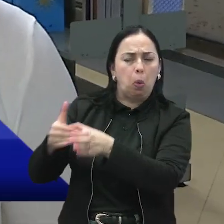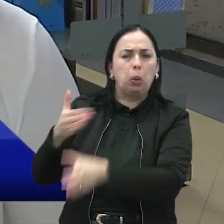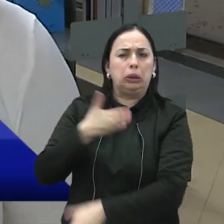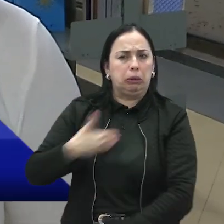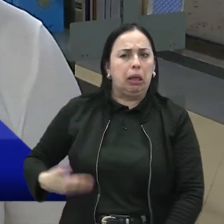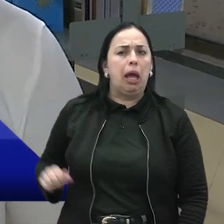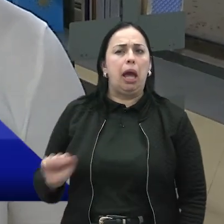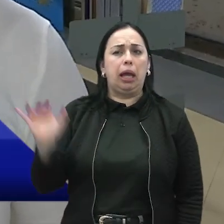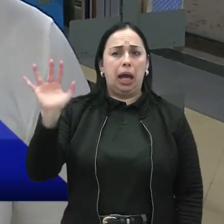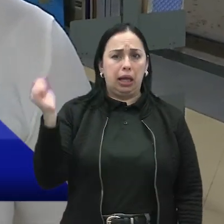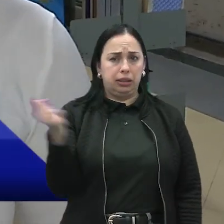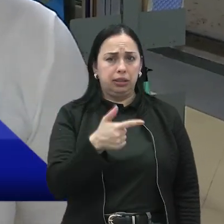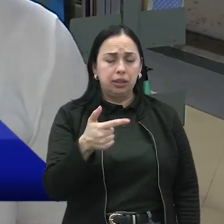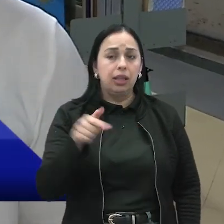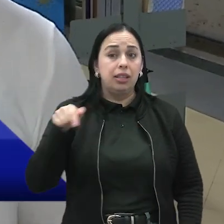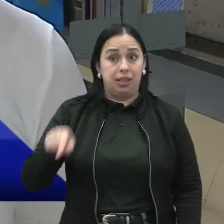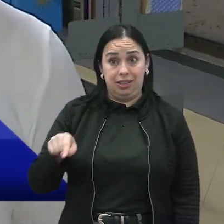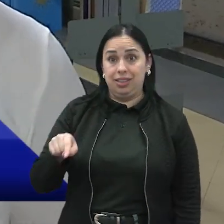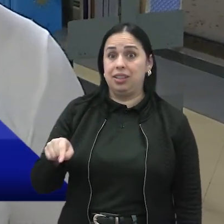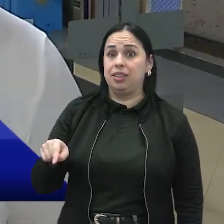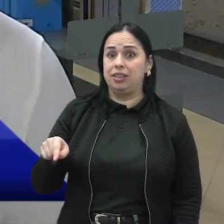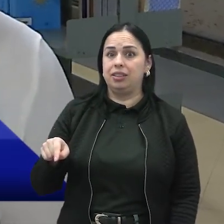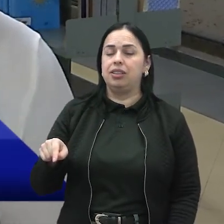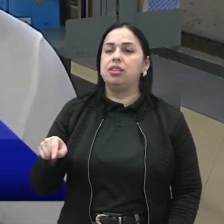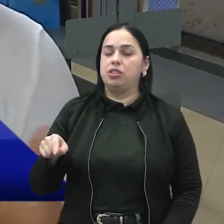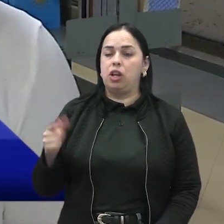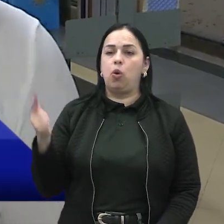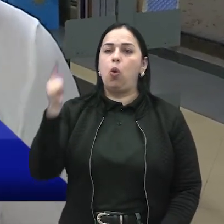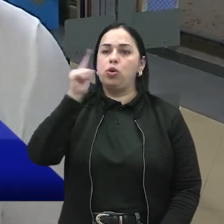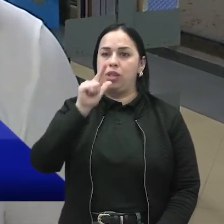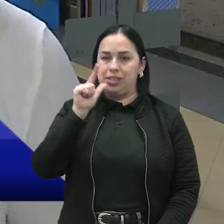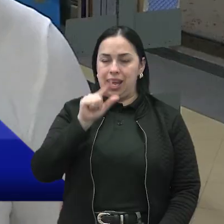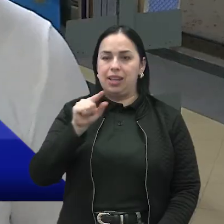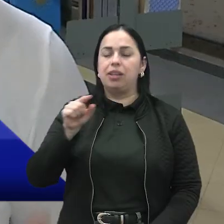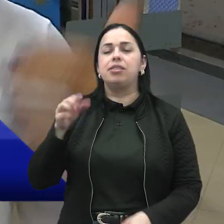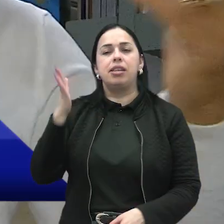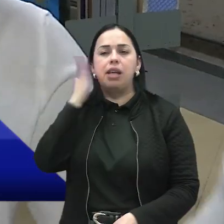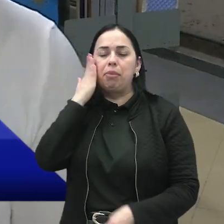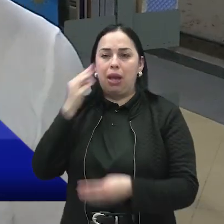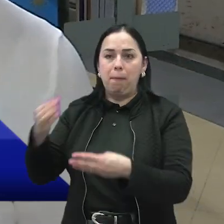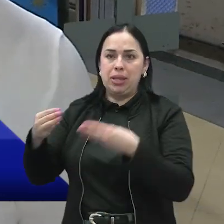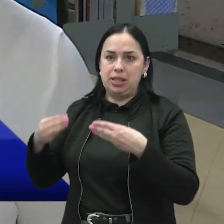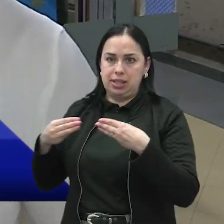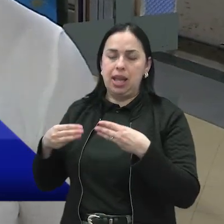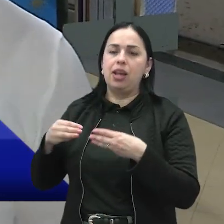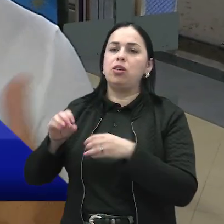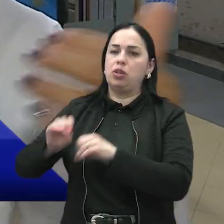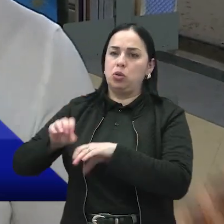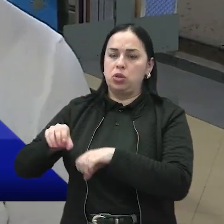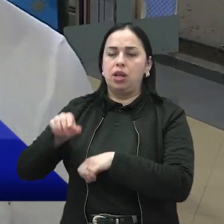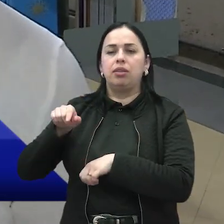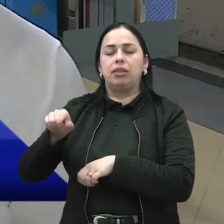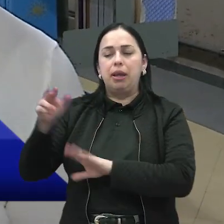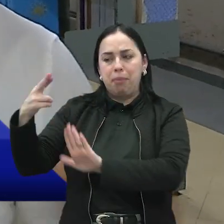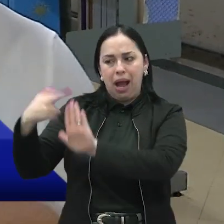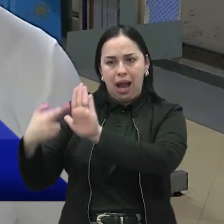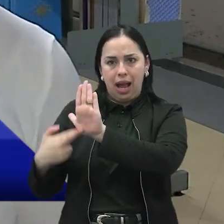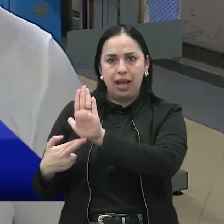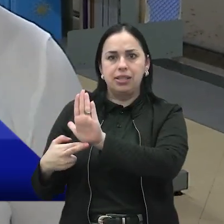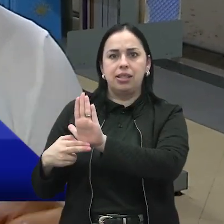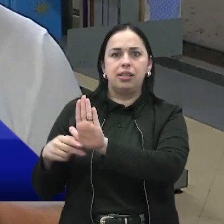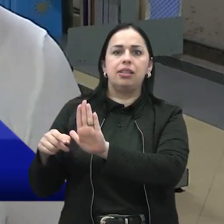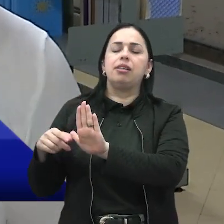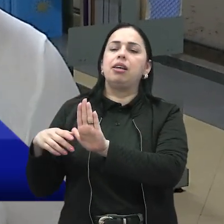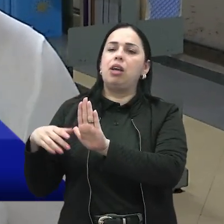está fazendo concurso. E outra coisa, o concurso você eleva a qualidade, porque é feito pelo Ministério. Então você tem um critério, né? Ele vai